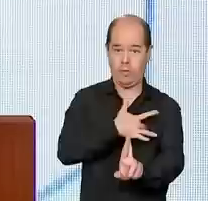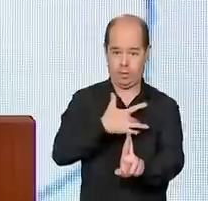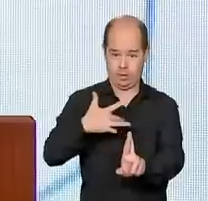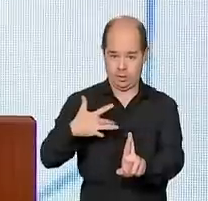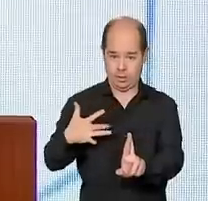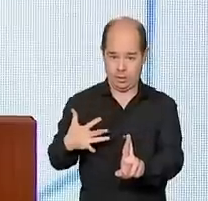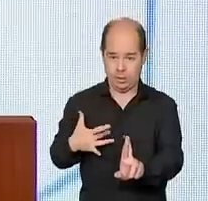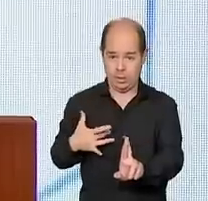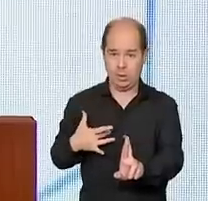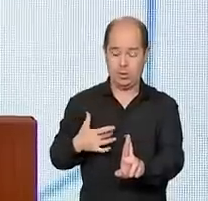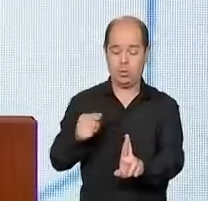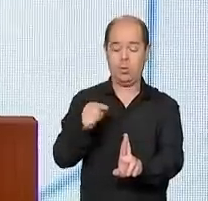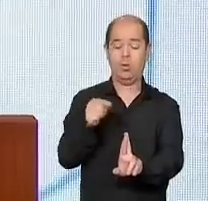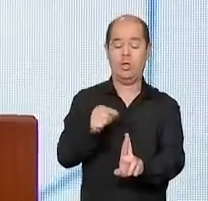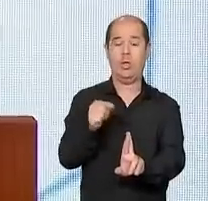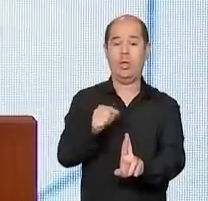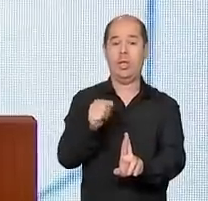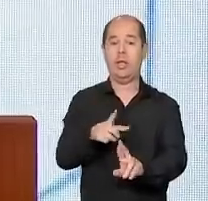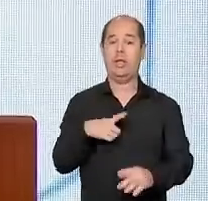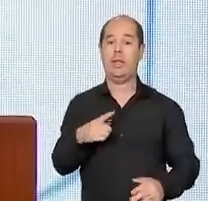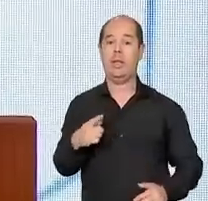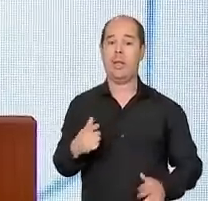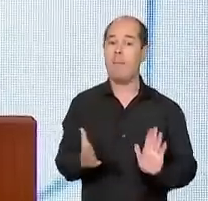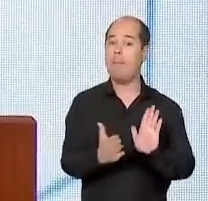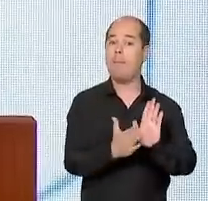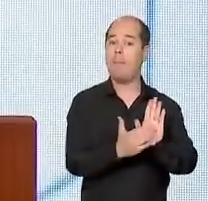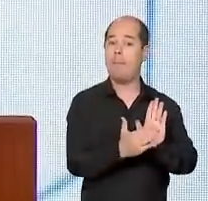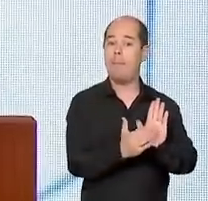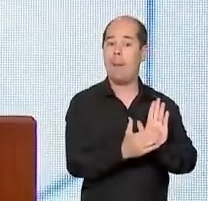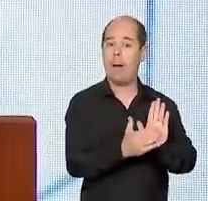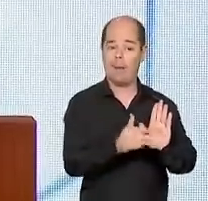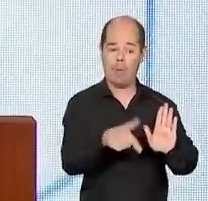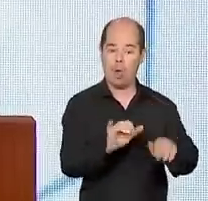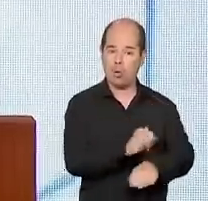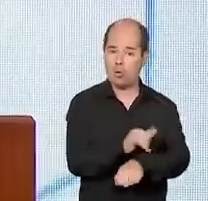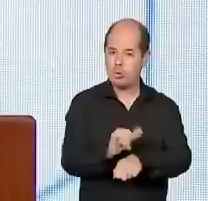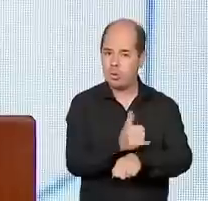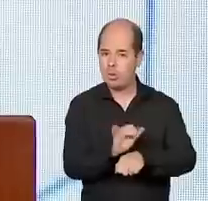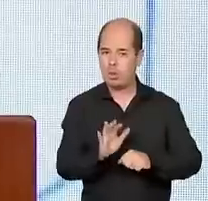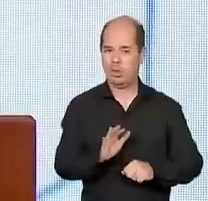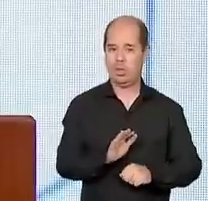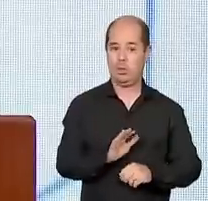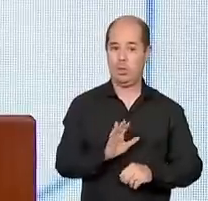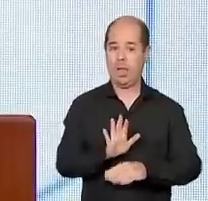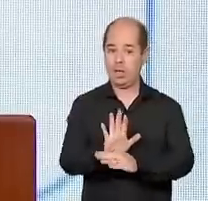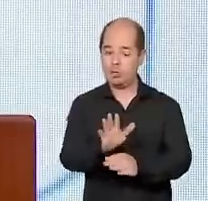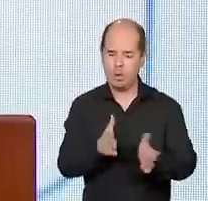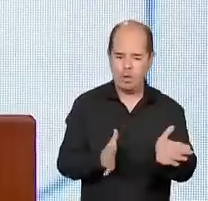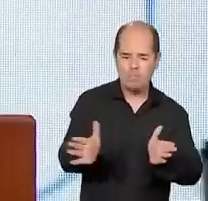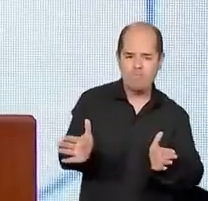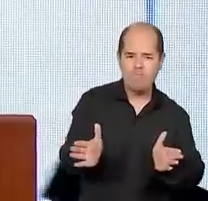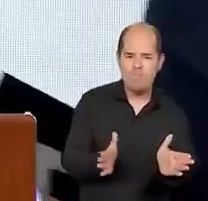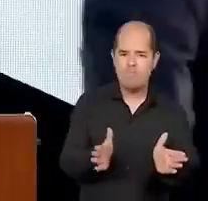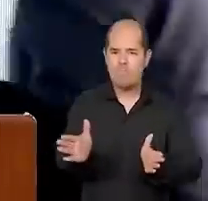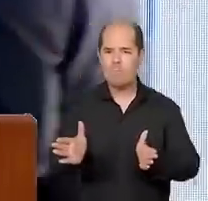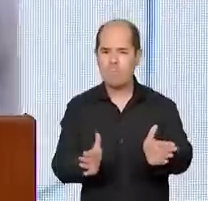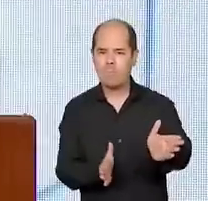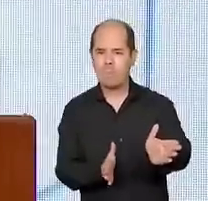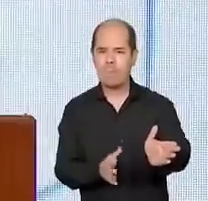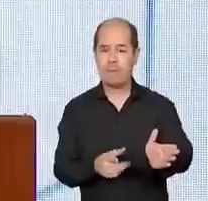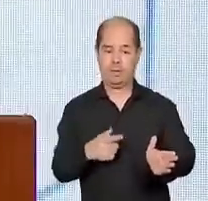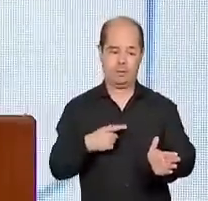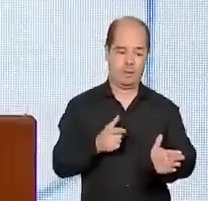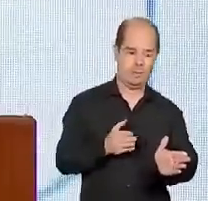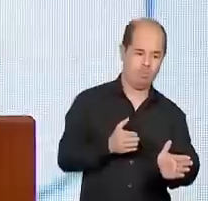saúde passa a cumprir um papel estratégico para o acesso com agendas convergentes